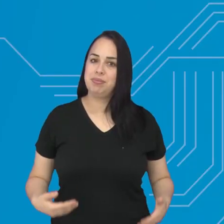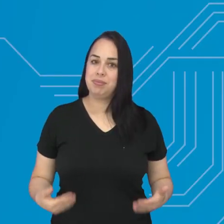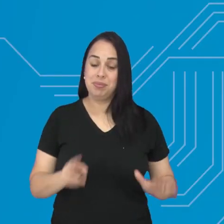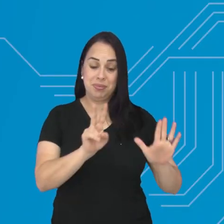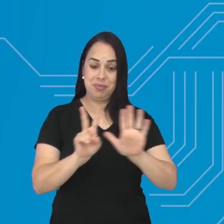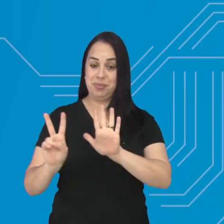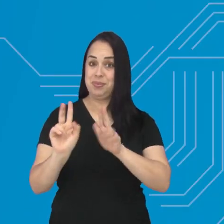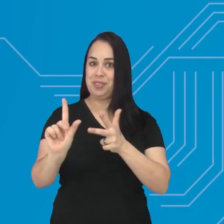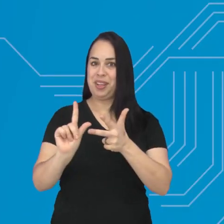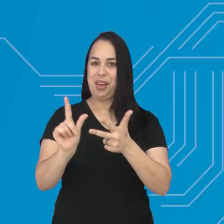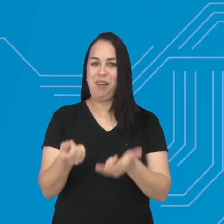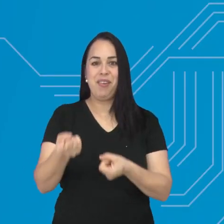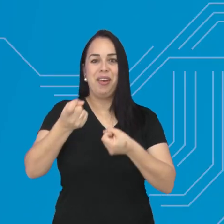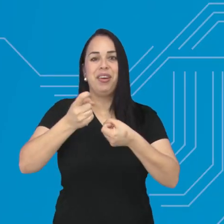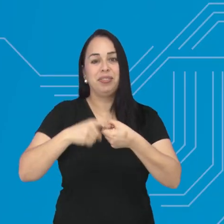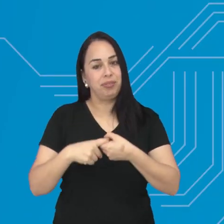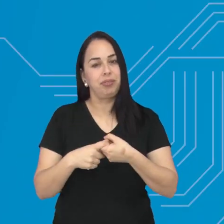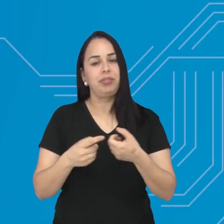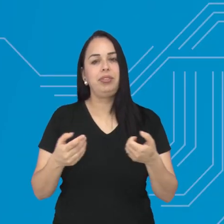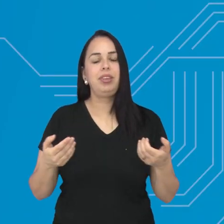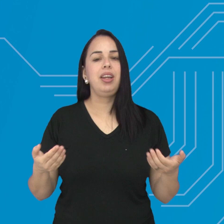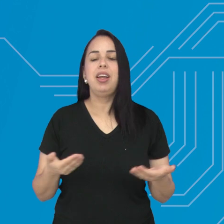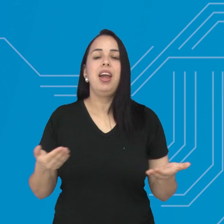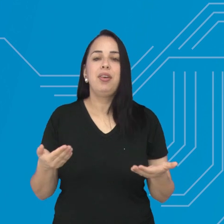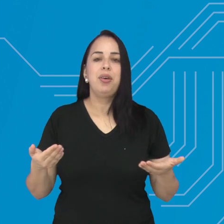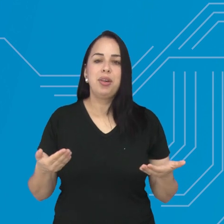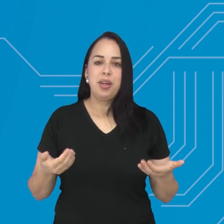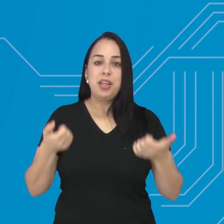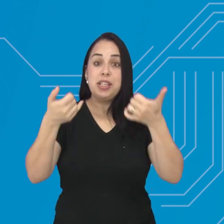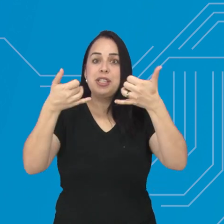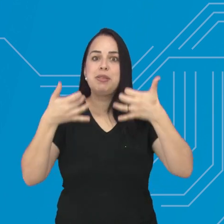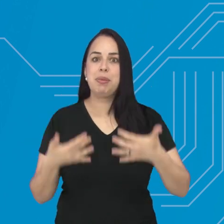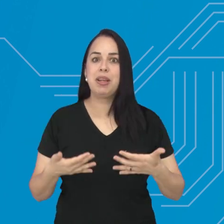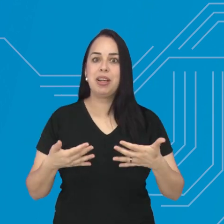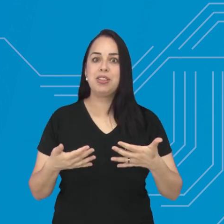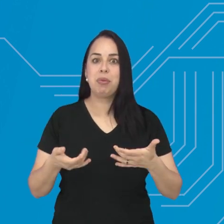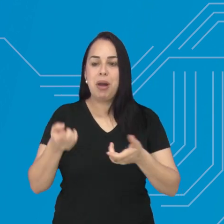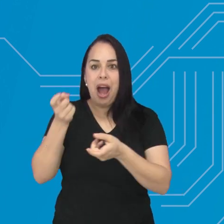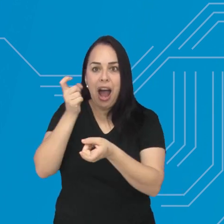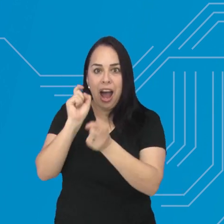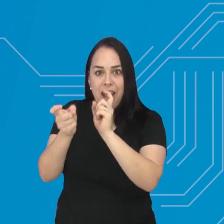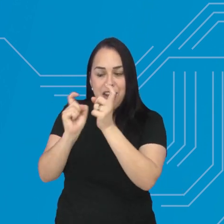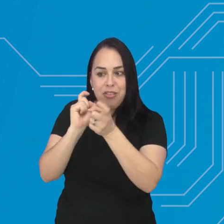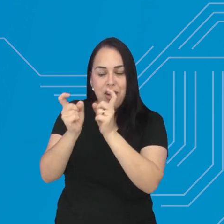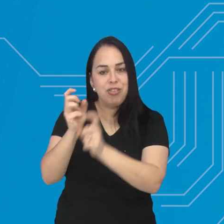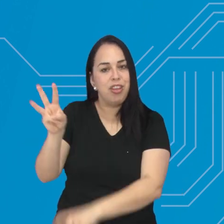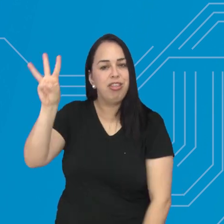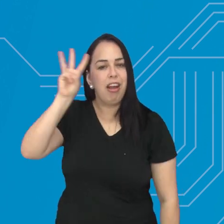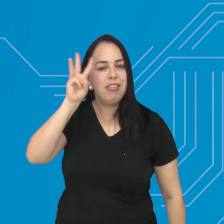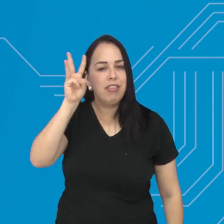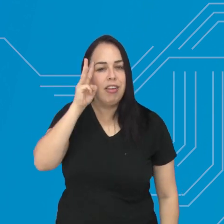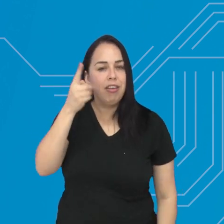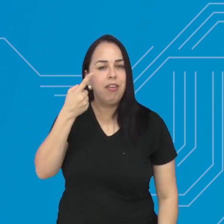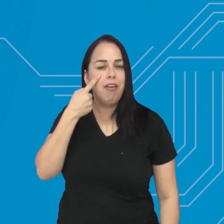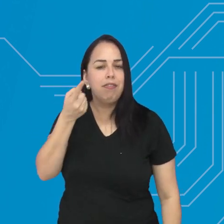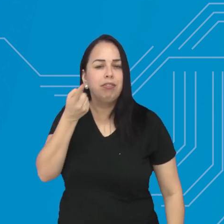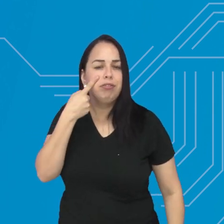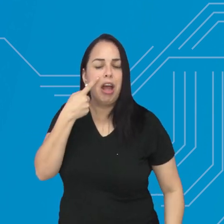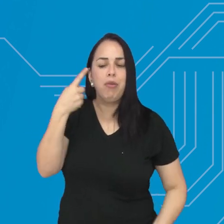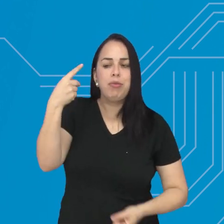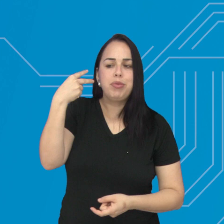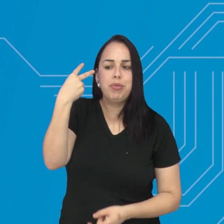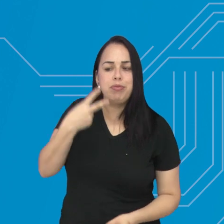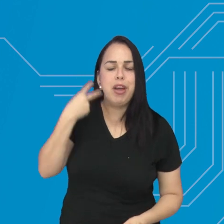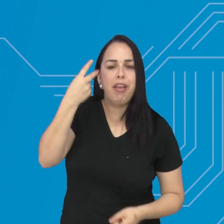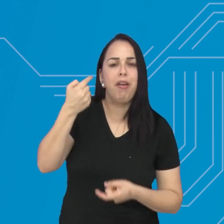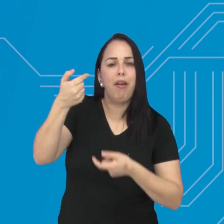E o Semana Legislativa está de volta e a gente abre esse bloco falando da sessão realizada na terça-feira. Vamos ver como foram os